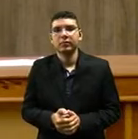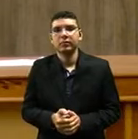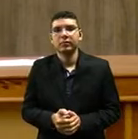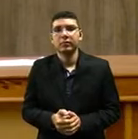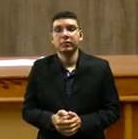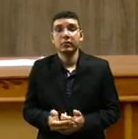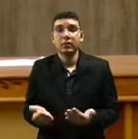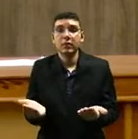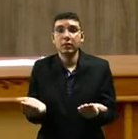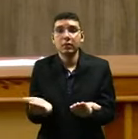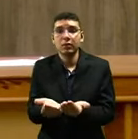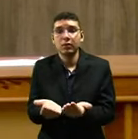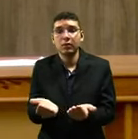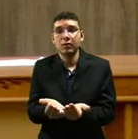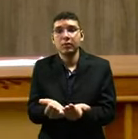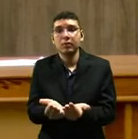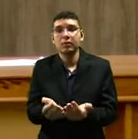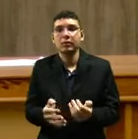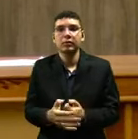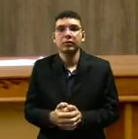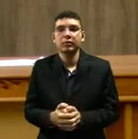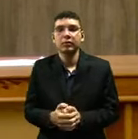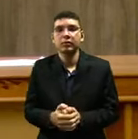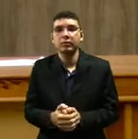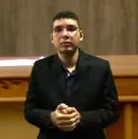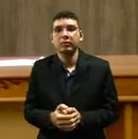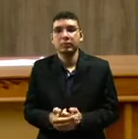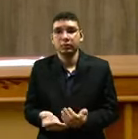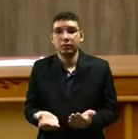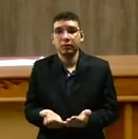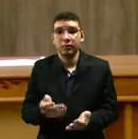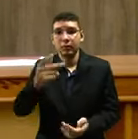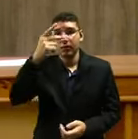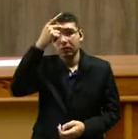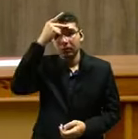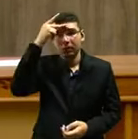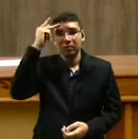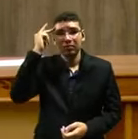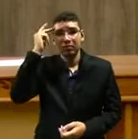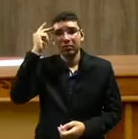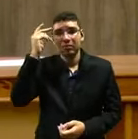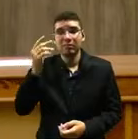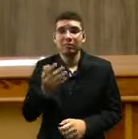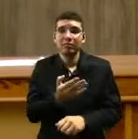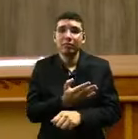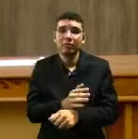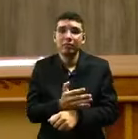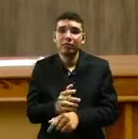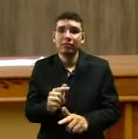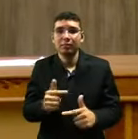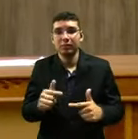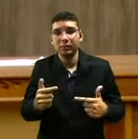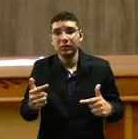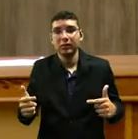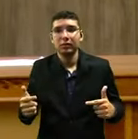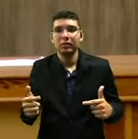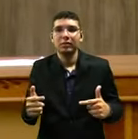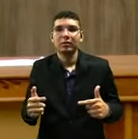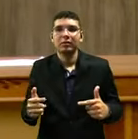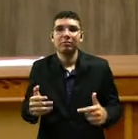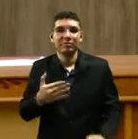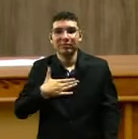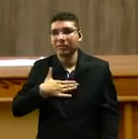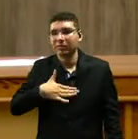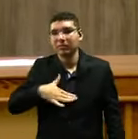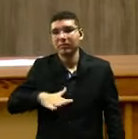o crente ao pé do caminho o ouvinte ao pé do caminho não dá valor ele não ele não dá valor ainda da arpa ele não dá valor à